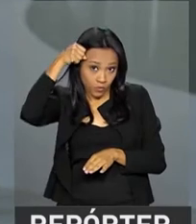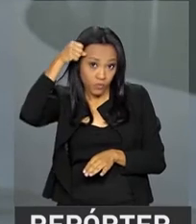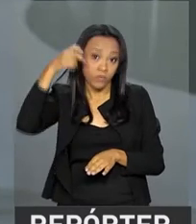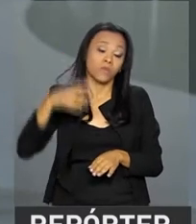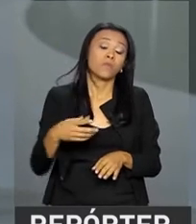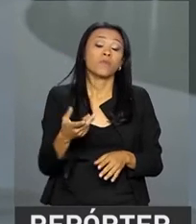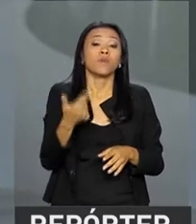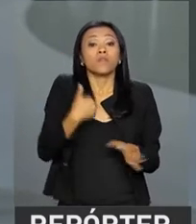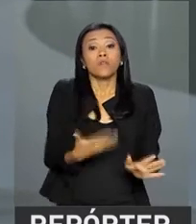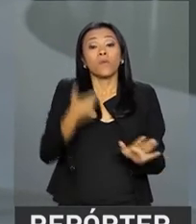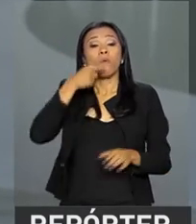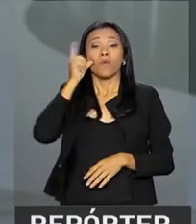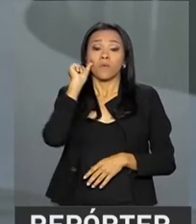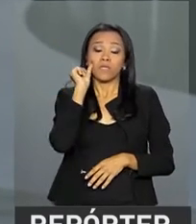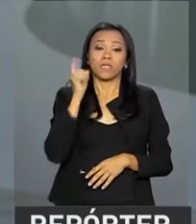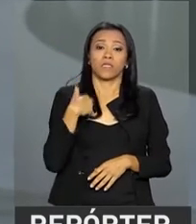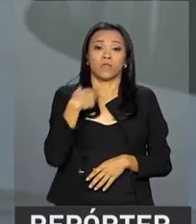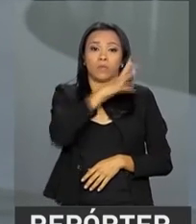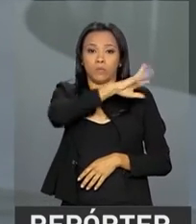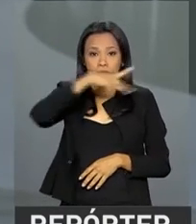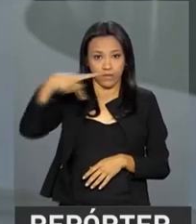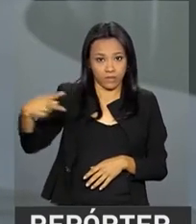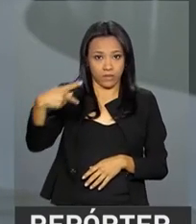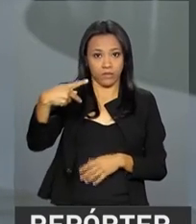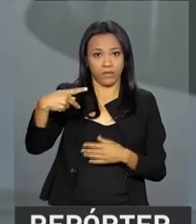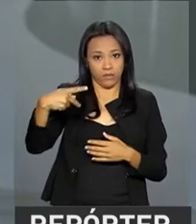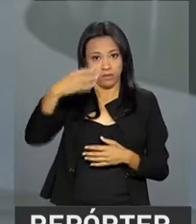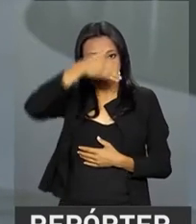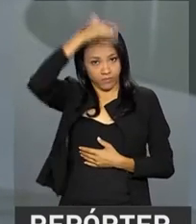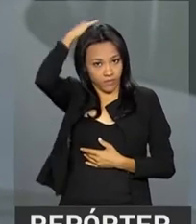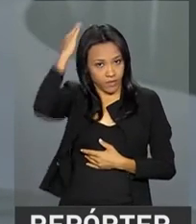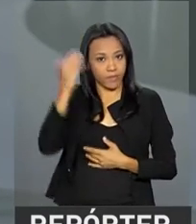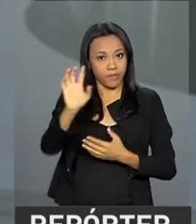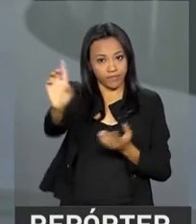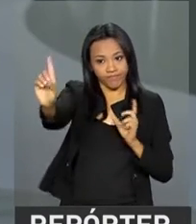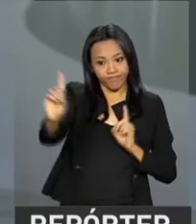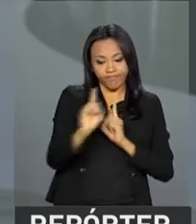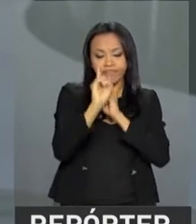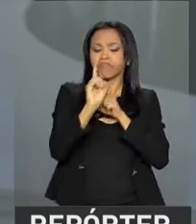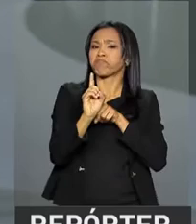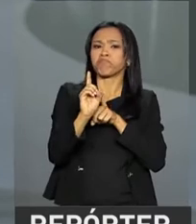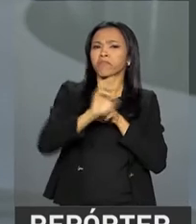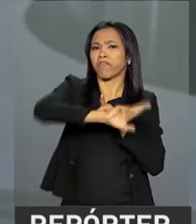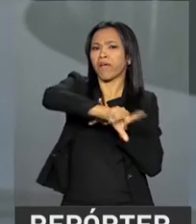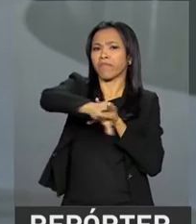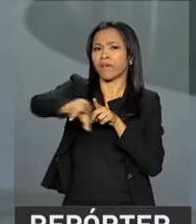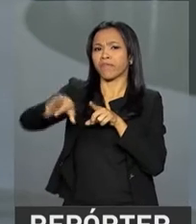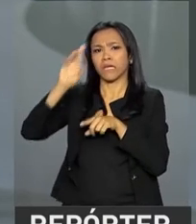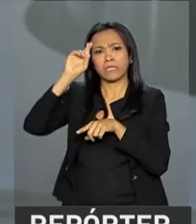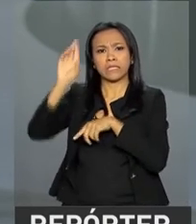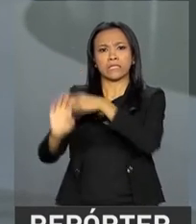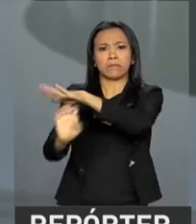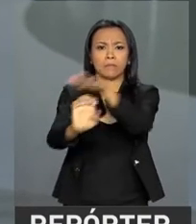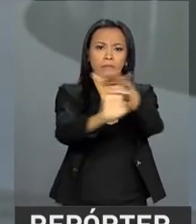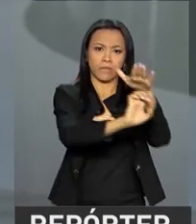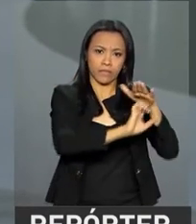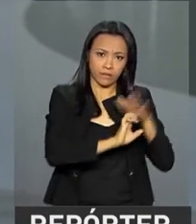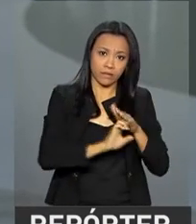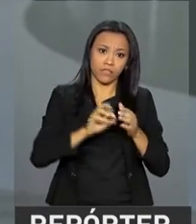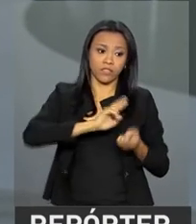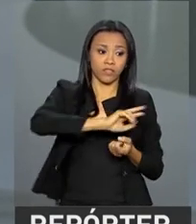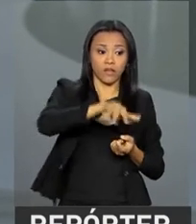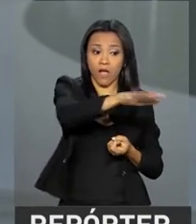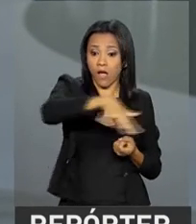ontem, terça-feira, o presidente recebeu também aqui no Planalto, ele recebeu empresários de diversos setores e também representantes